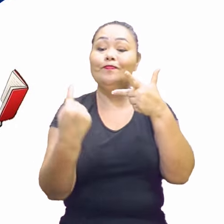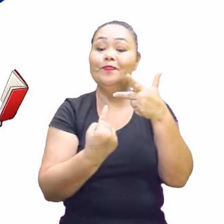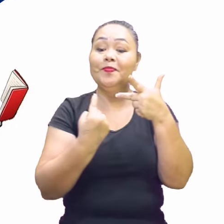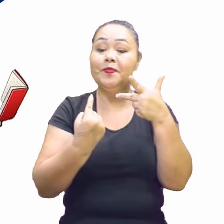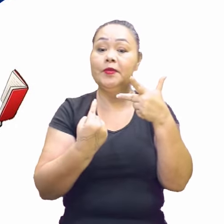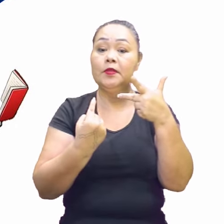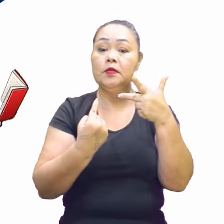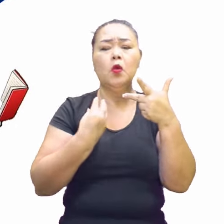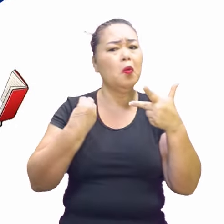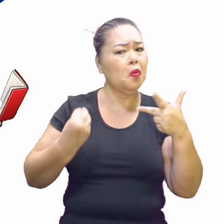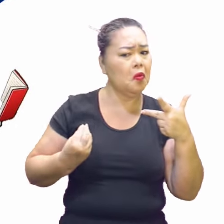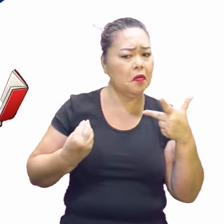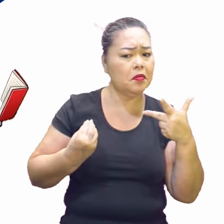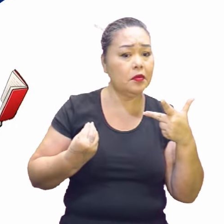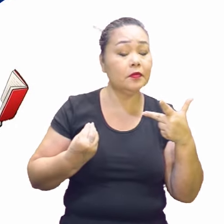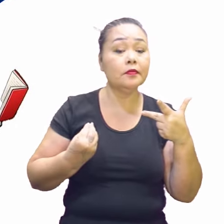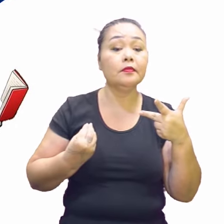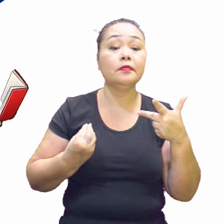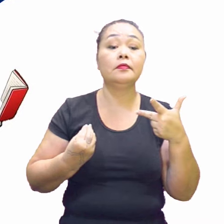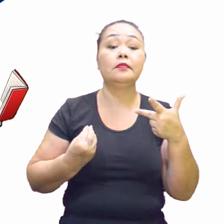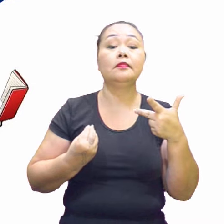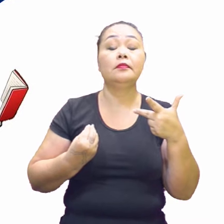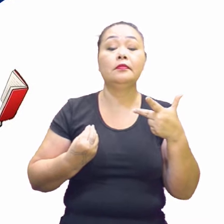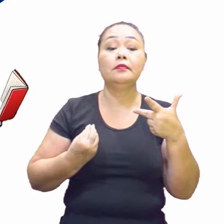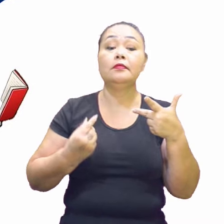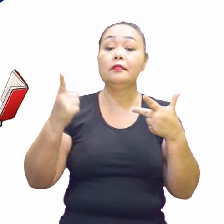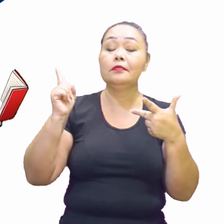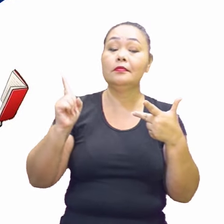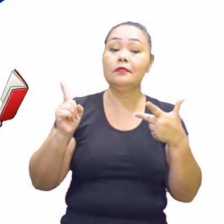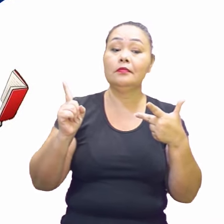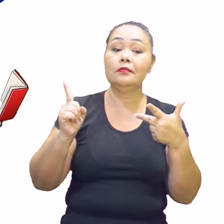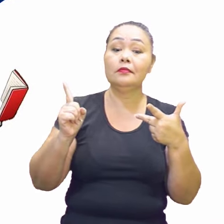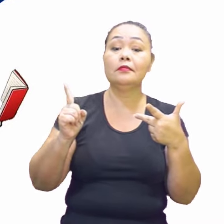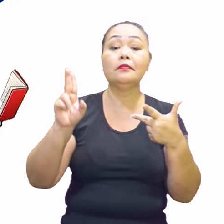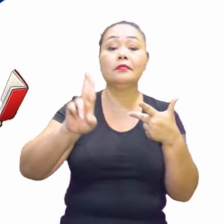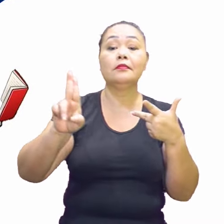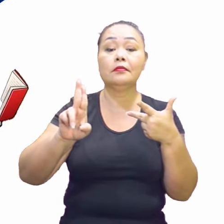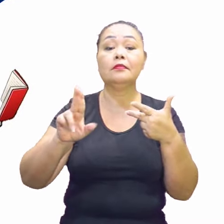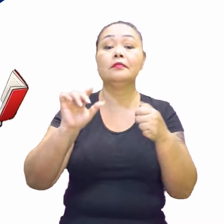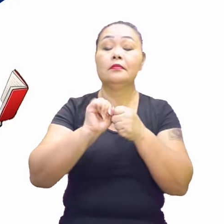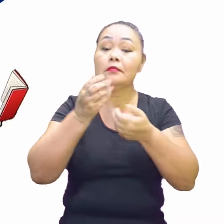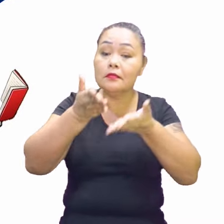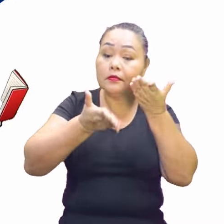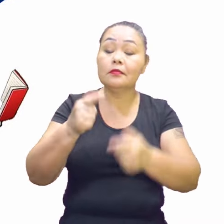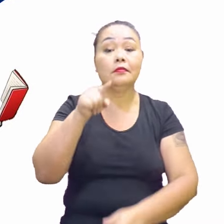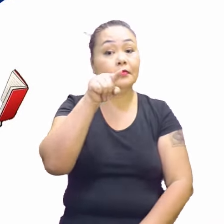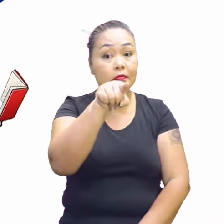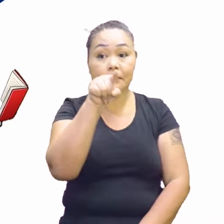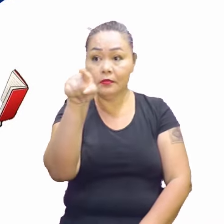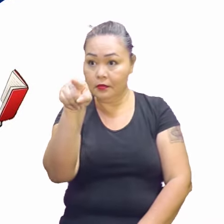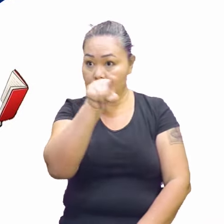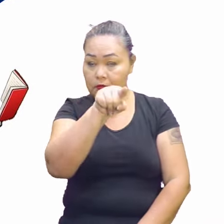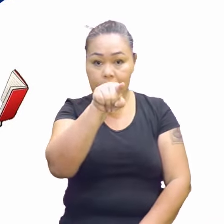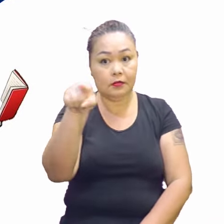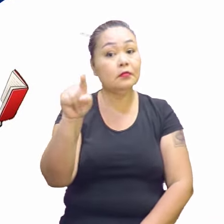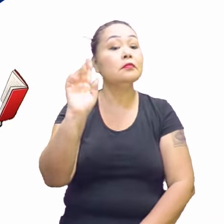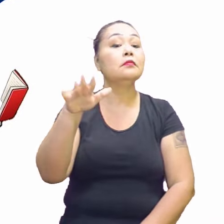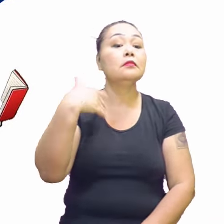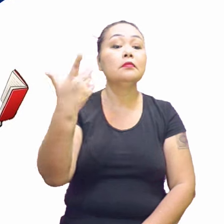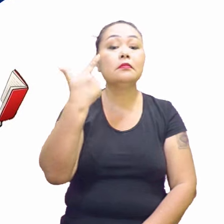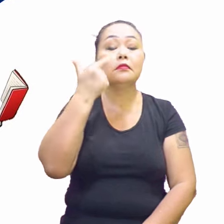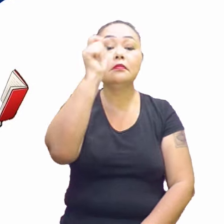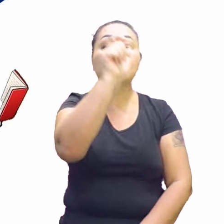singular. Como assim, amadinho? Vamos lá. Ó, usamos o pronome de tratamento você, vocês para nos referir